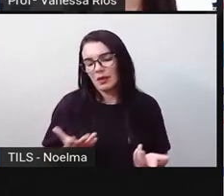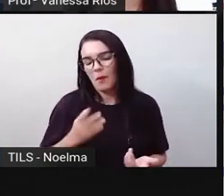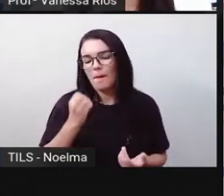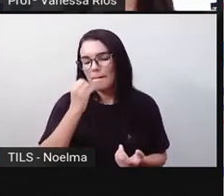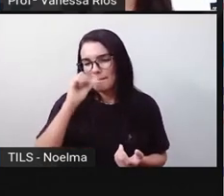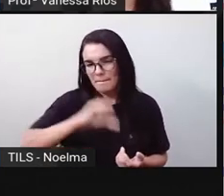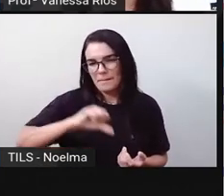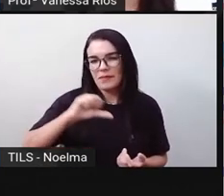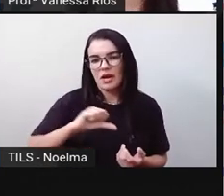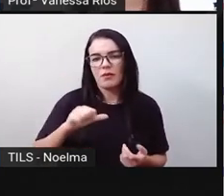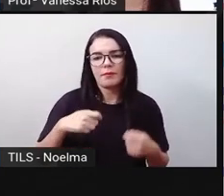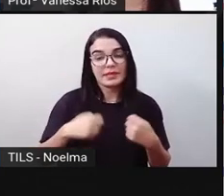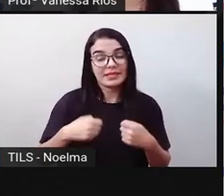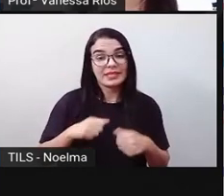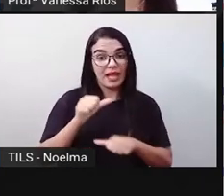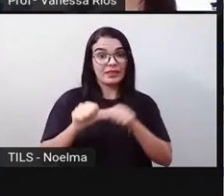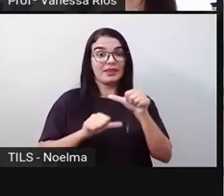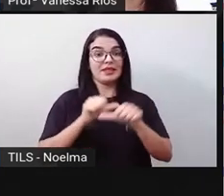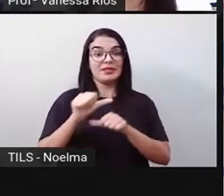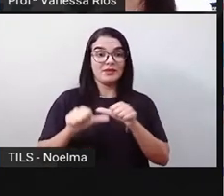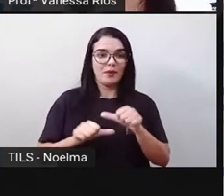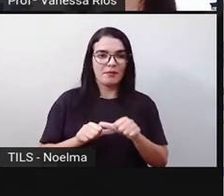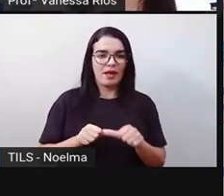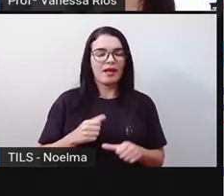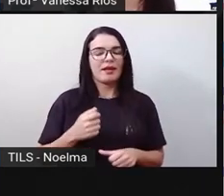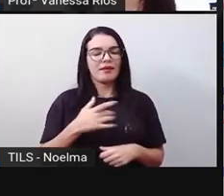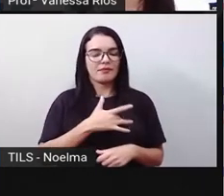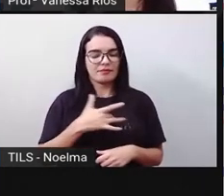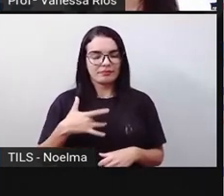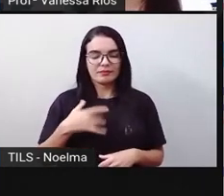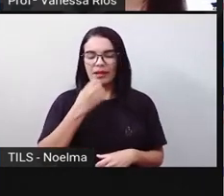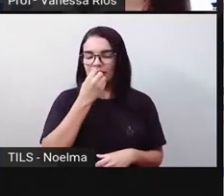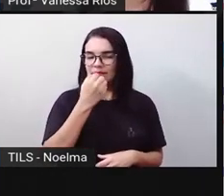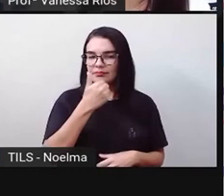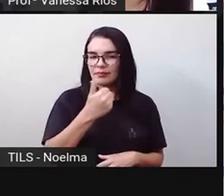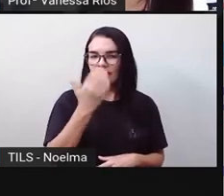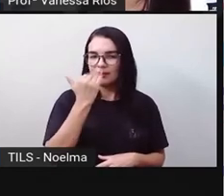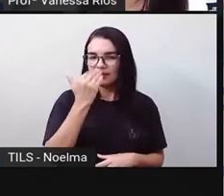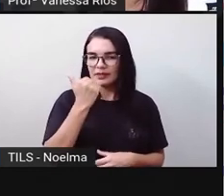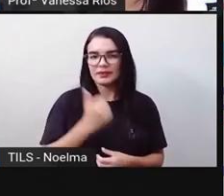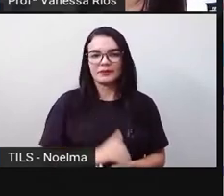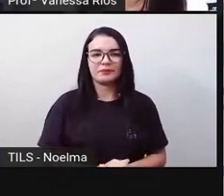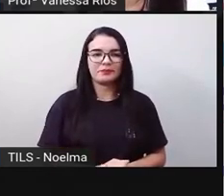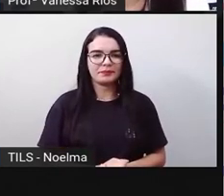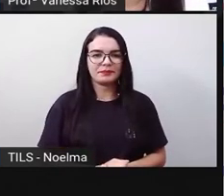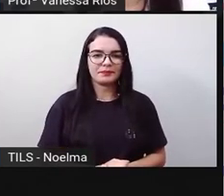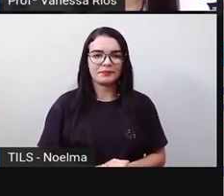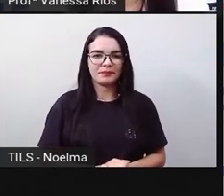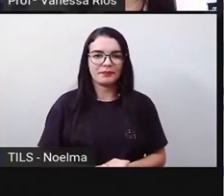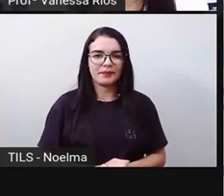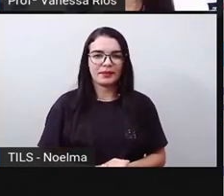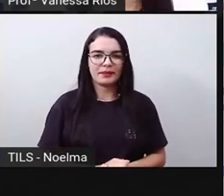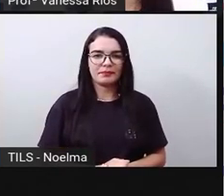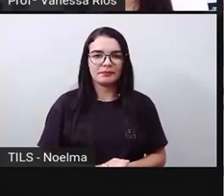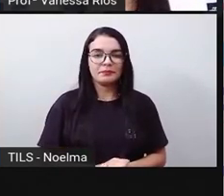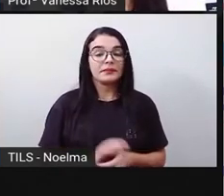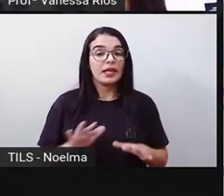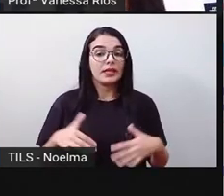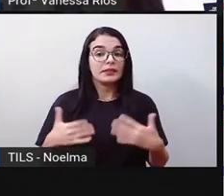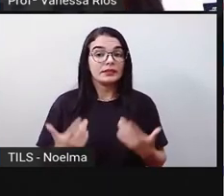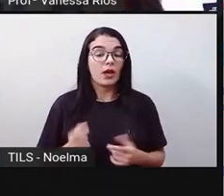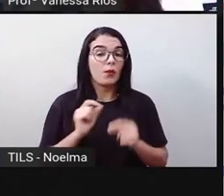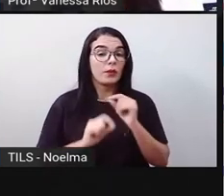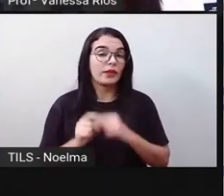a sua vida com hábitos realmente saudáveis relacionados à alimentação. E aí, olhem só, por falar